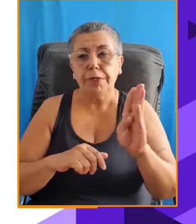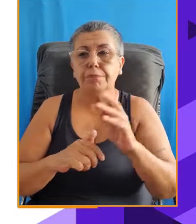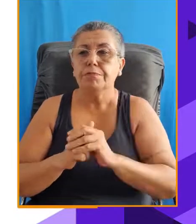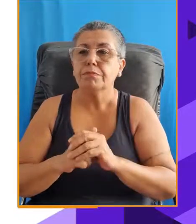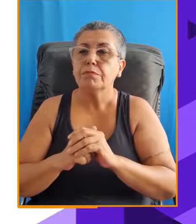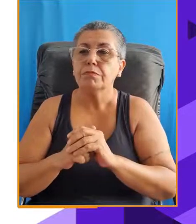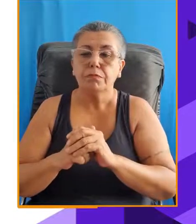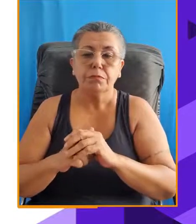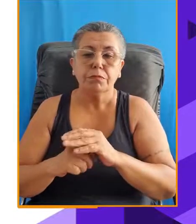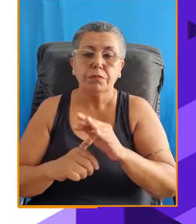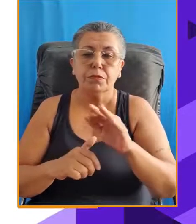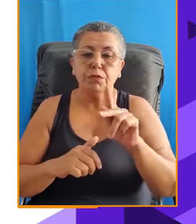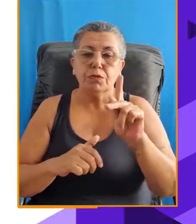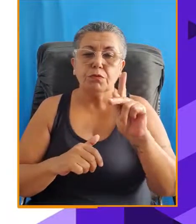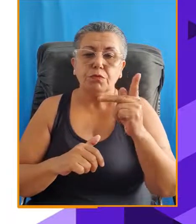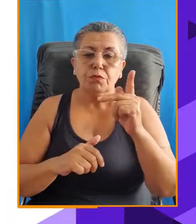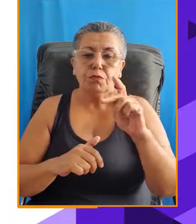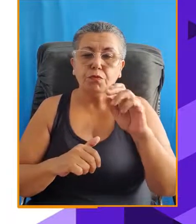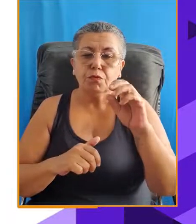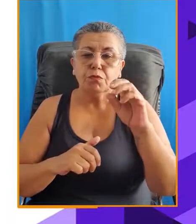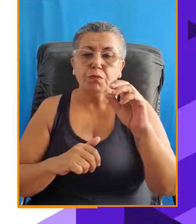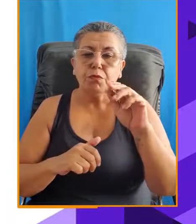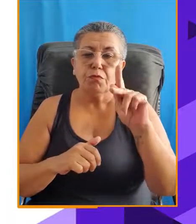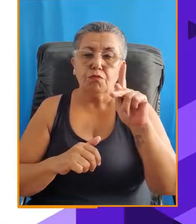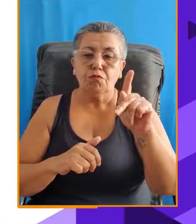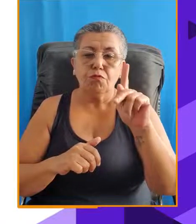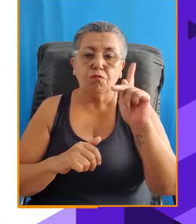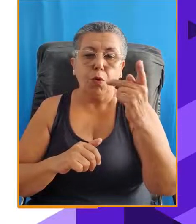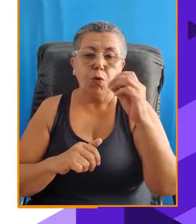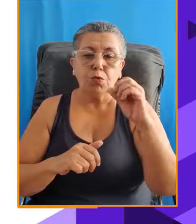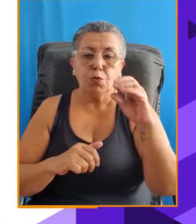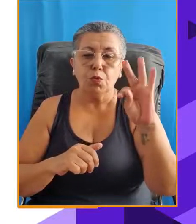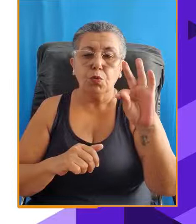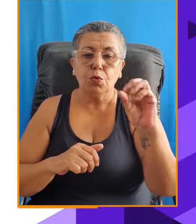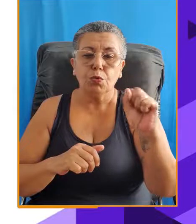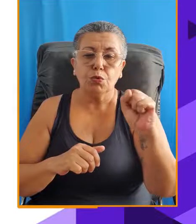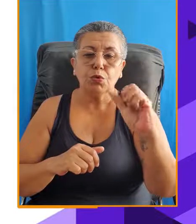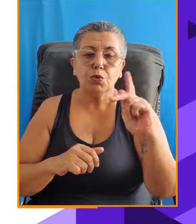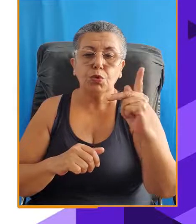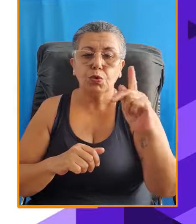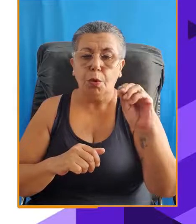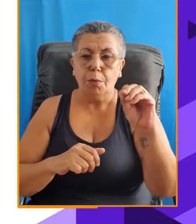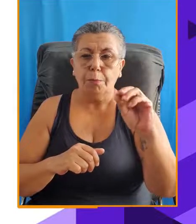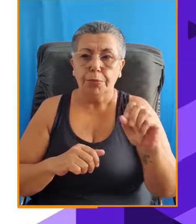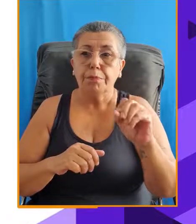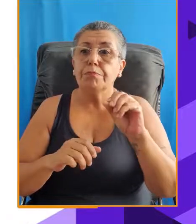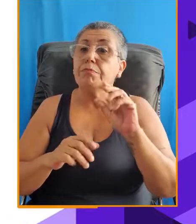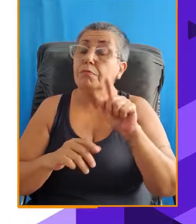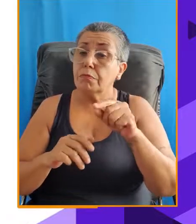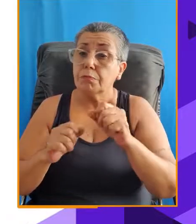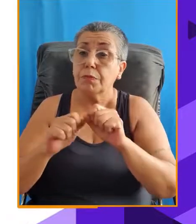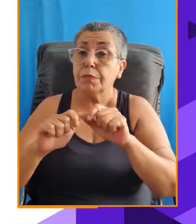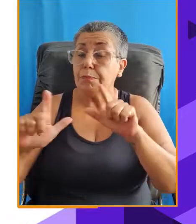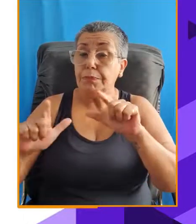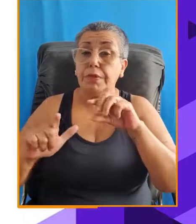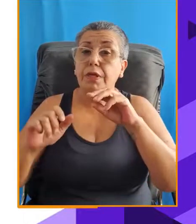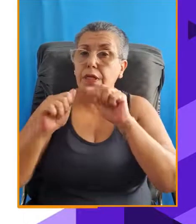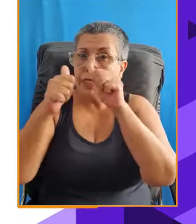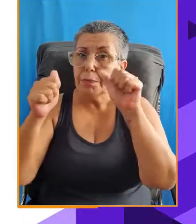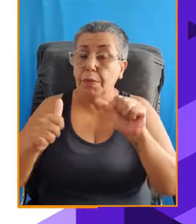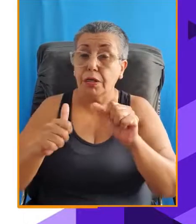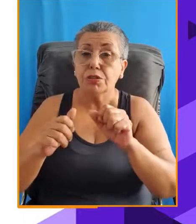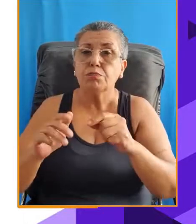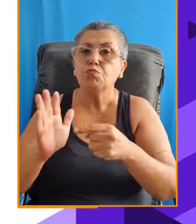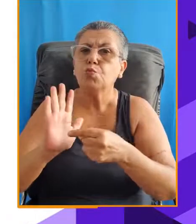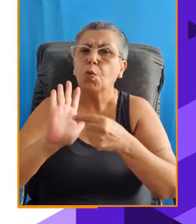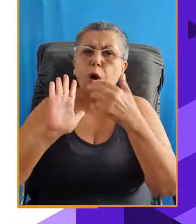No programa Photoshop, abre o menu Imagem, seleciona Modo e altera